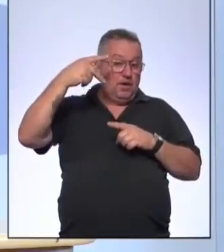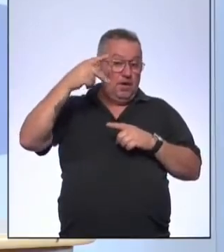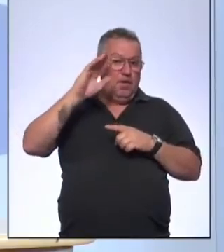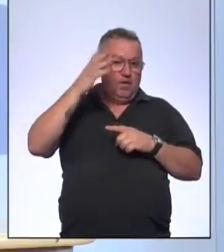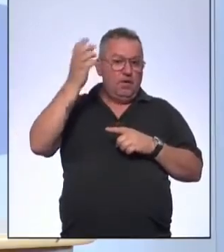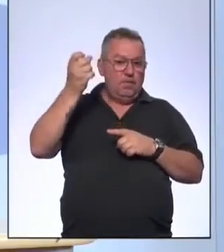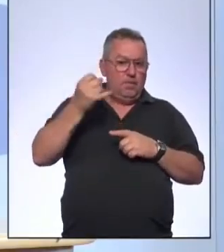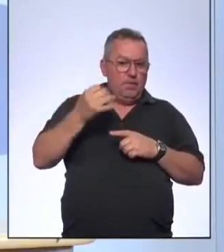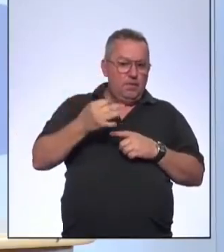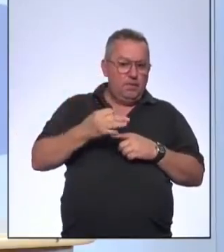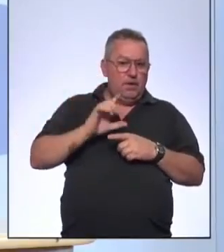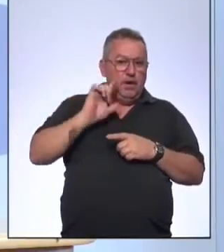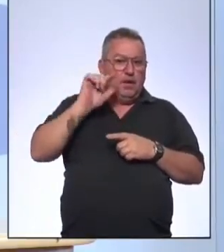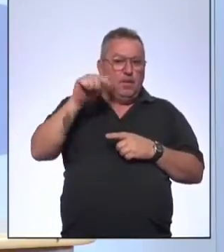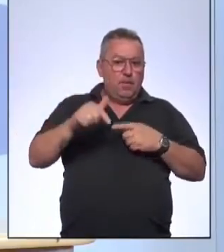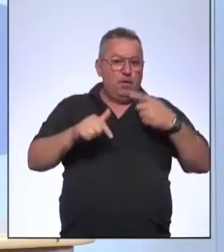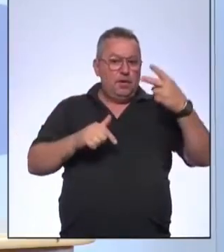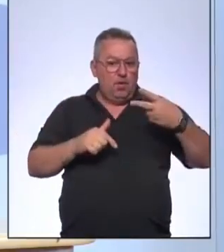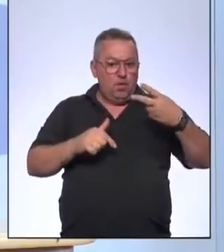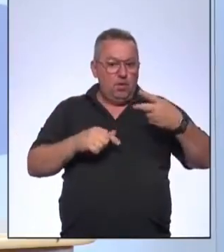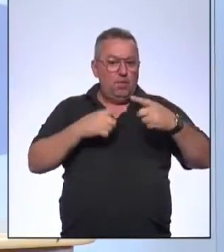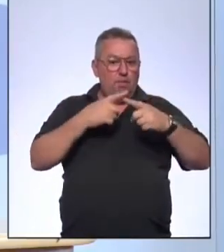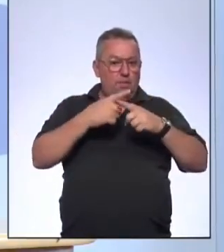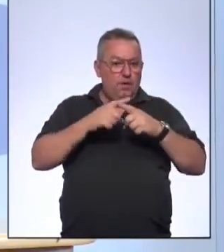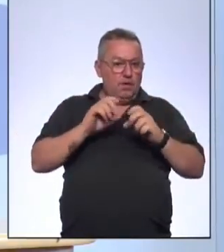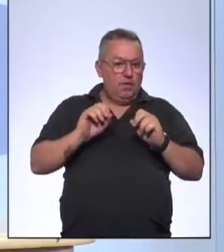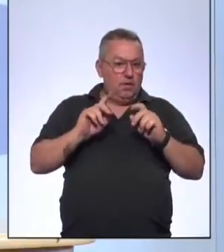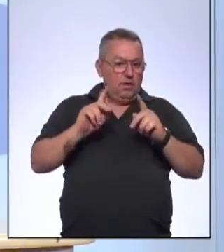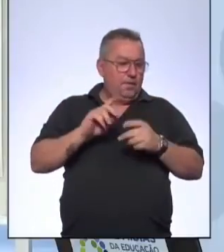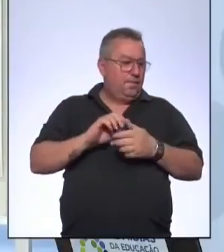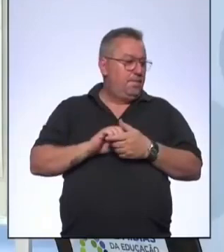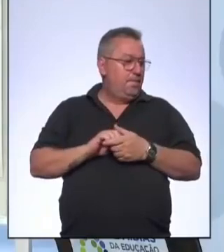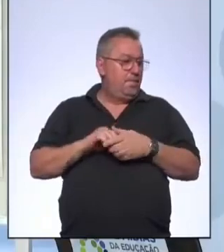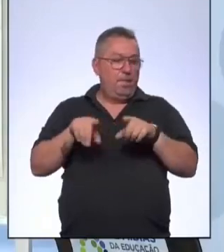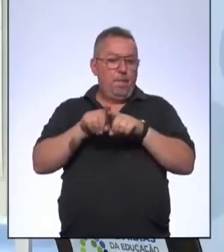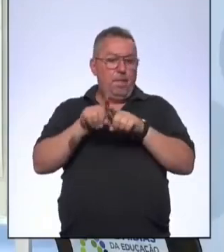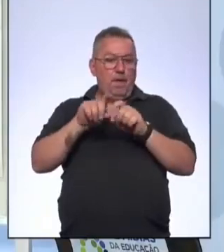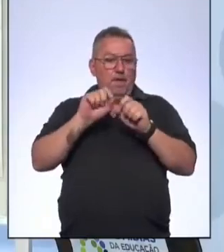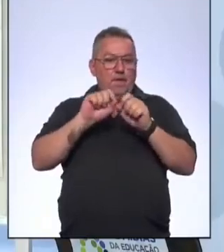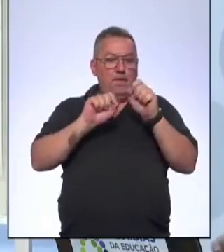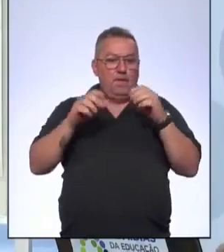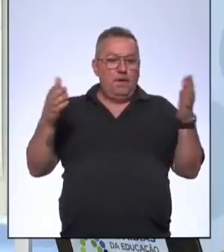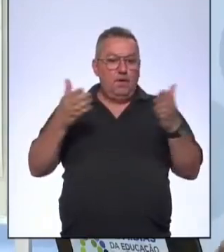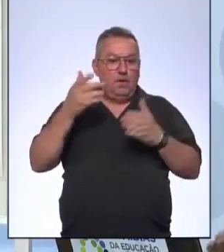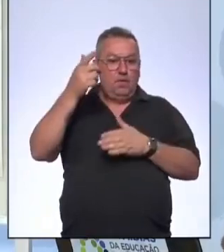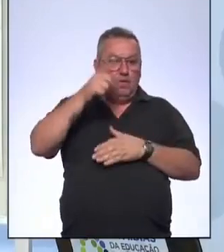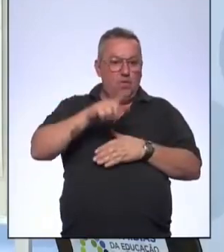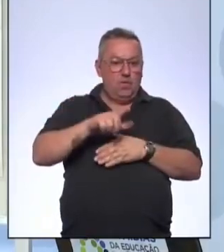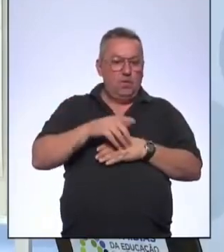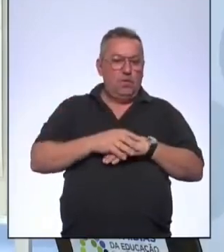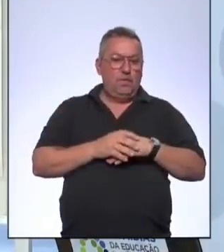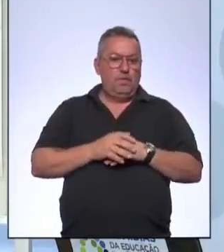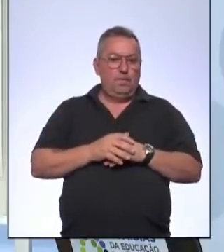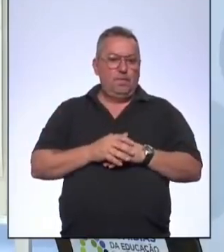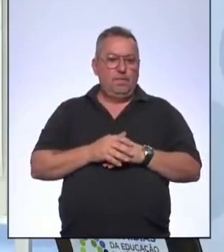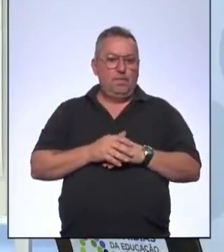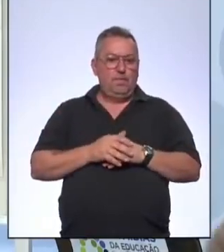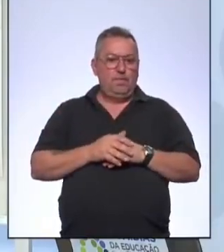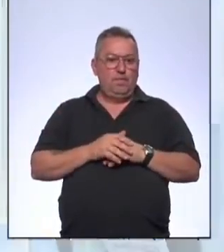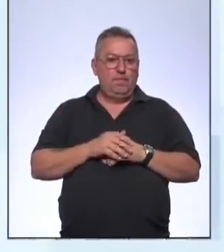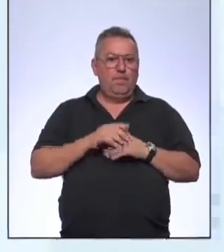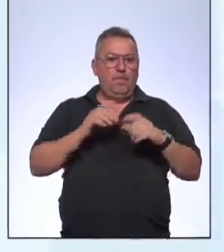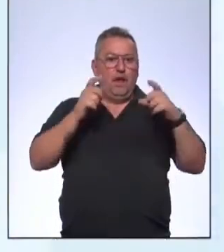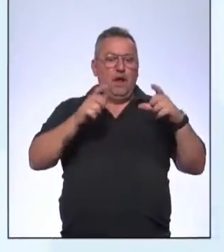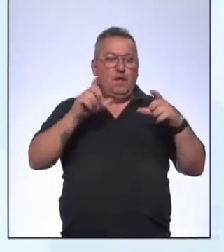Jonas mostrou, e só depois a multiplicação, tá bom? Isso mesmo. Aí eu vou fazer agora o do outro, da área do menor, tá, Ale? Então, na